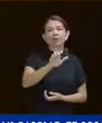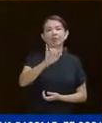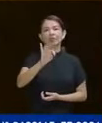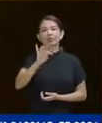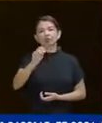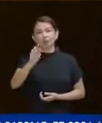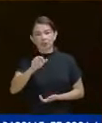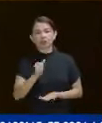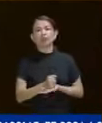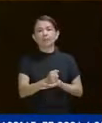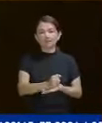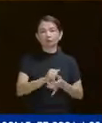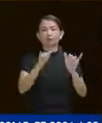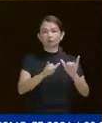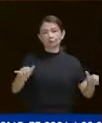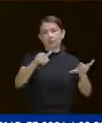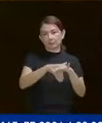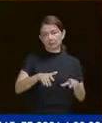E executou,